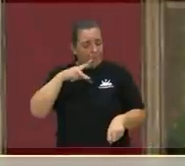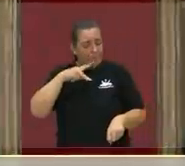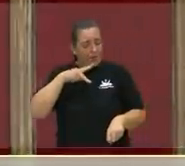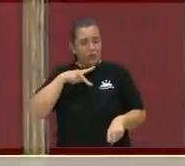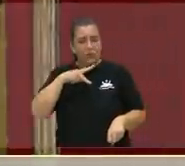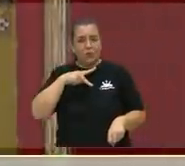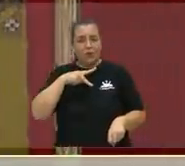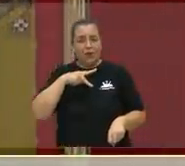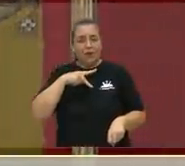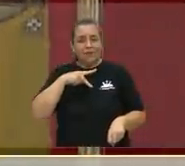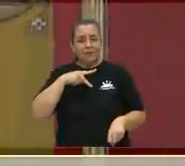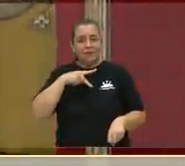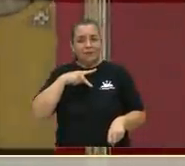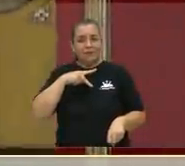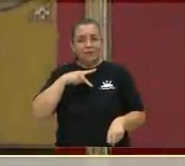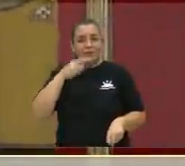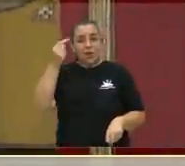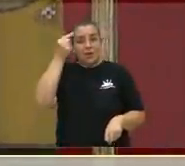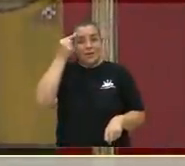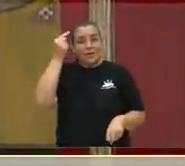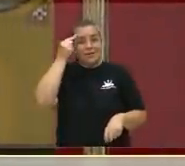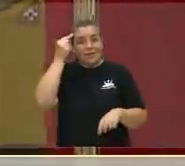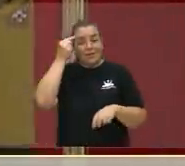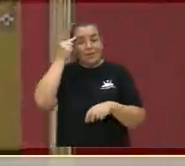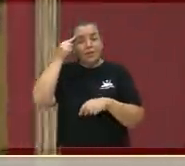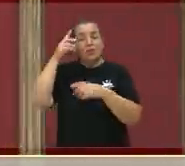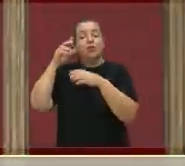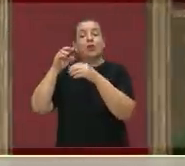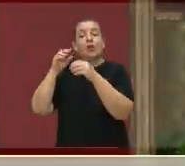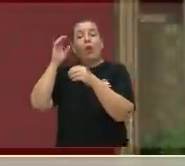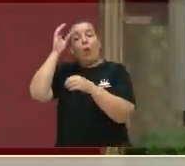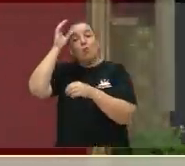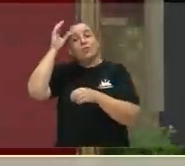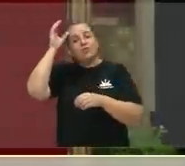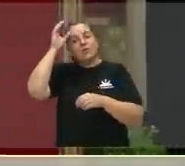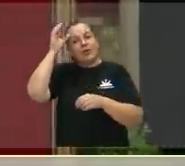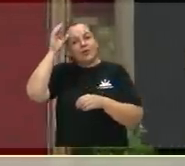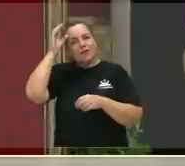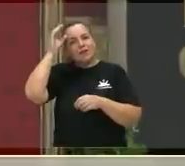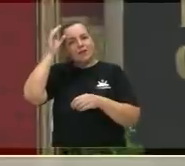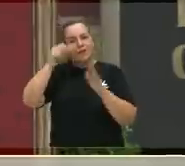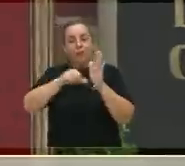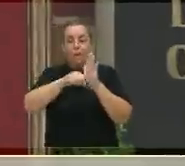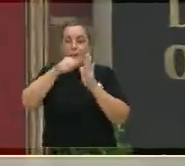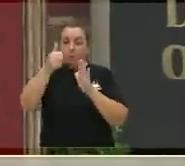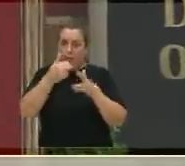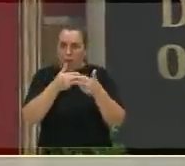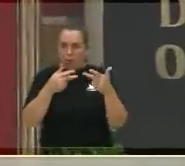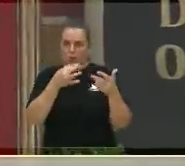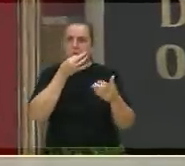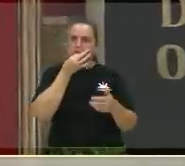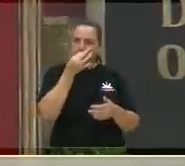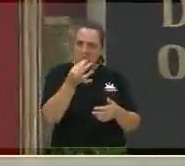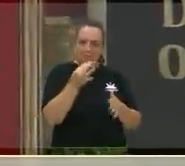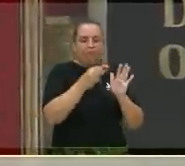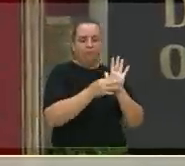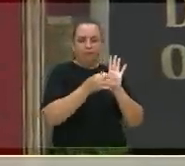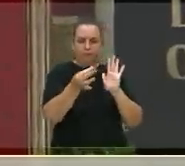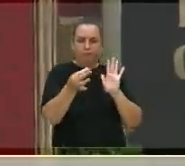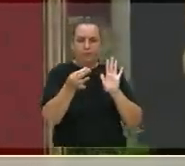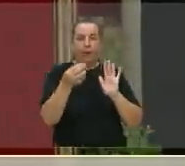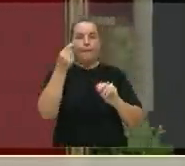eu sugiro como um primeiro ponto meditar sobre o amor de deus e aqui